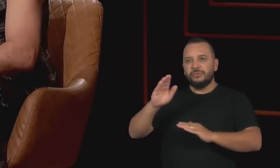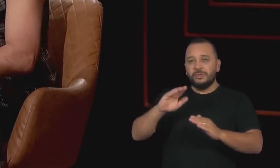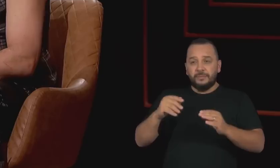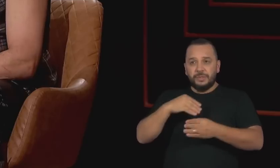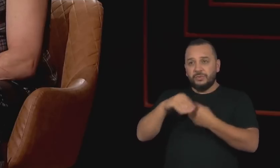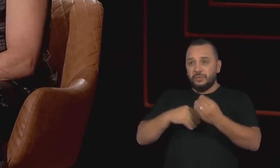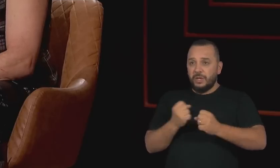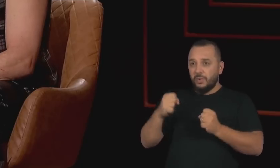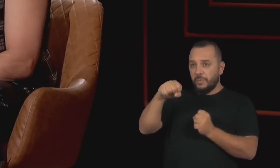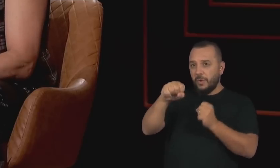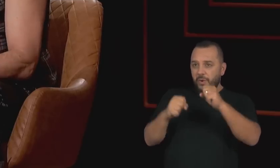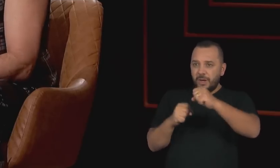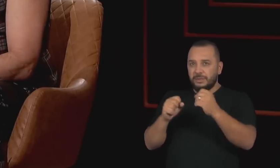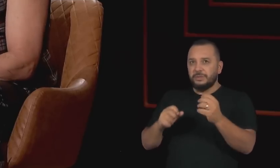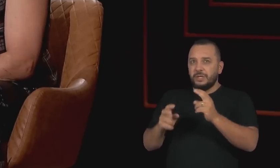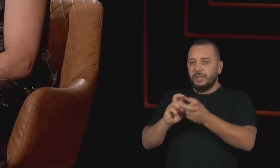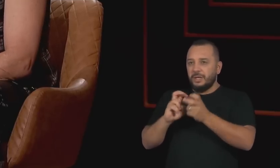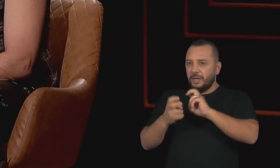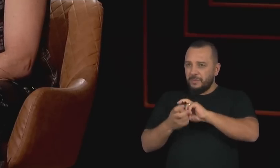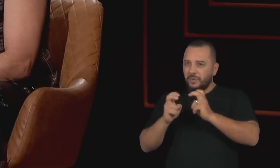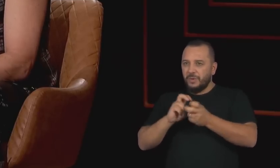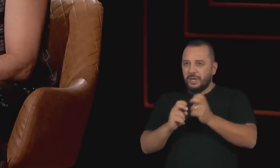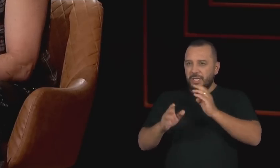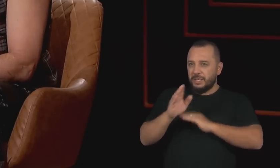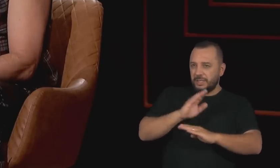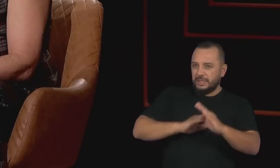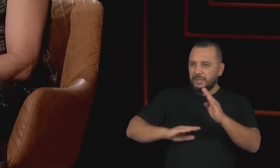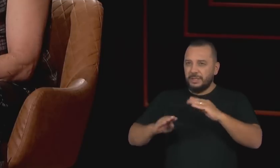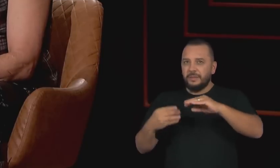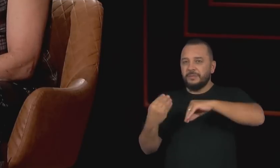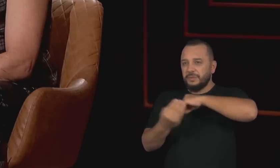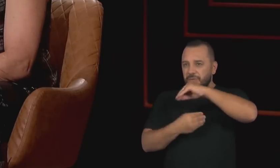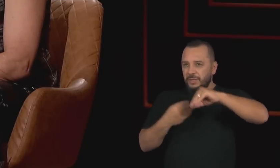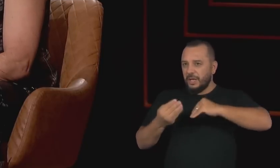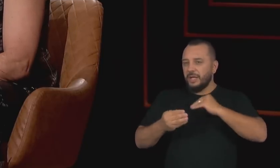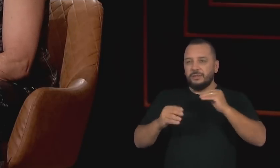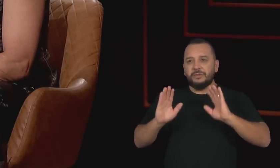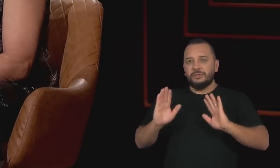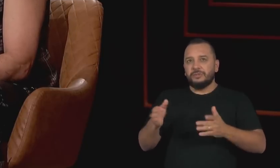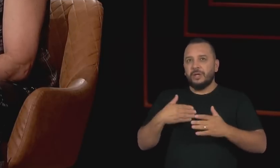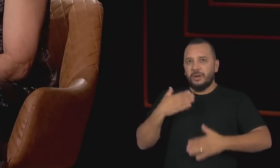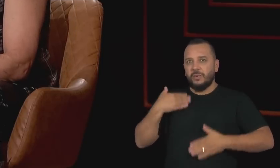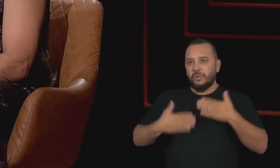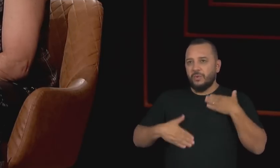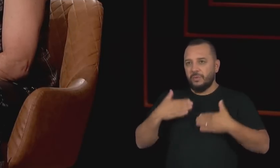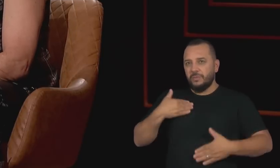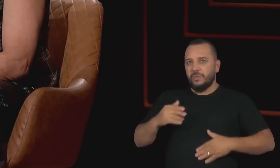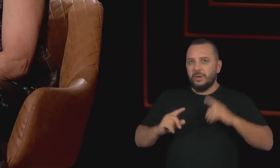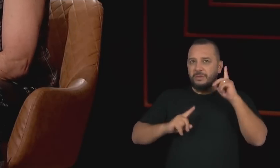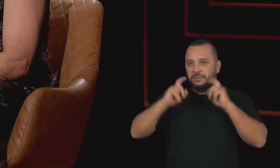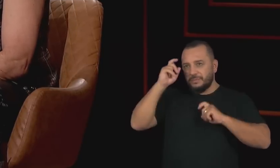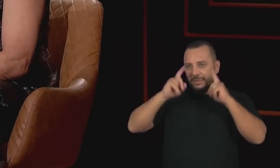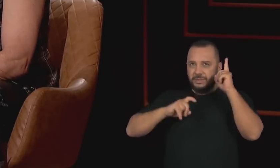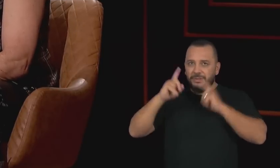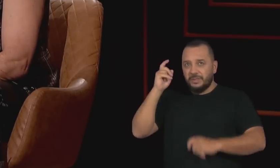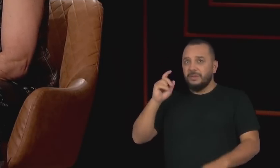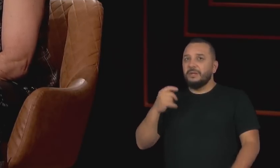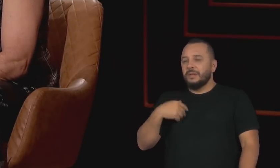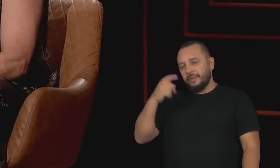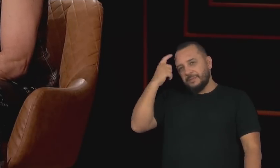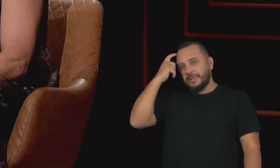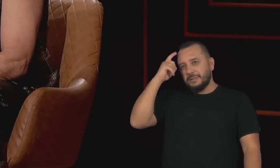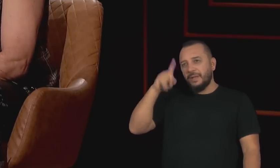com capoeira. That's my body language, é a minha expressão corporal. Então eu sempre achei muito bom. E para